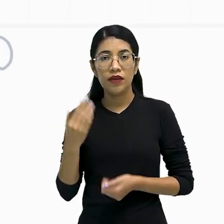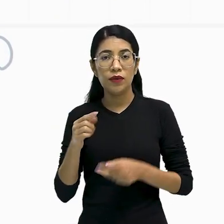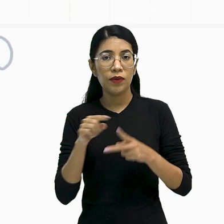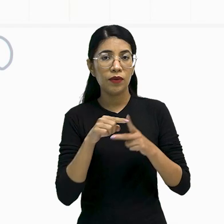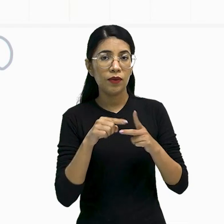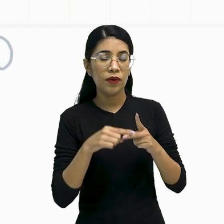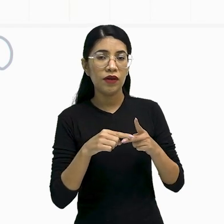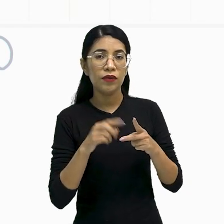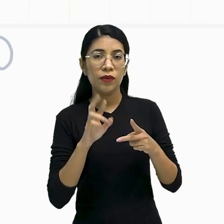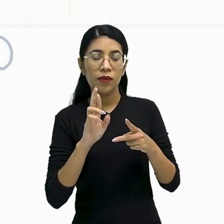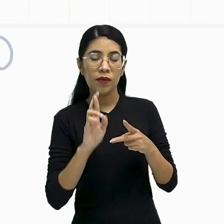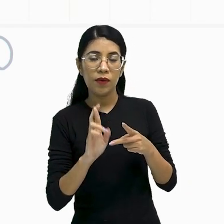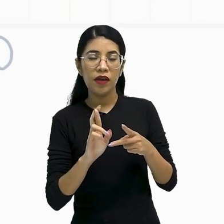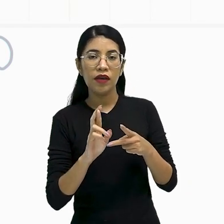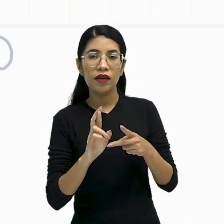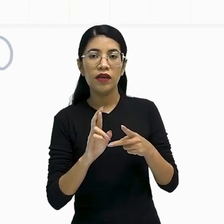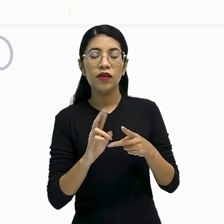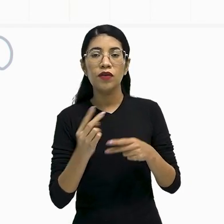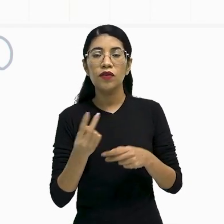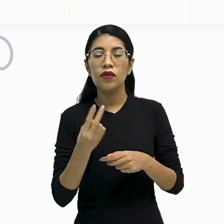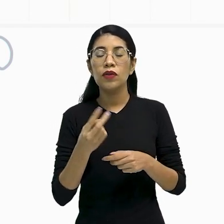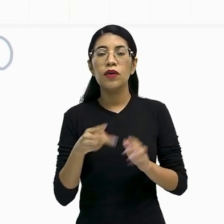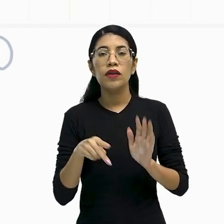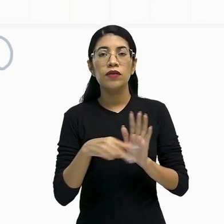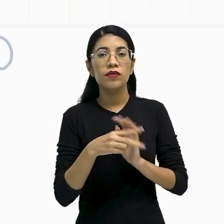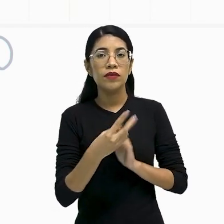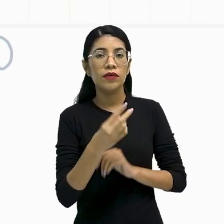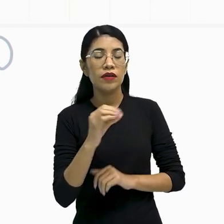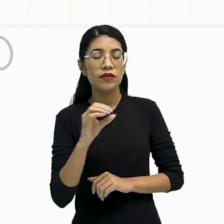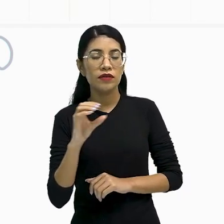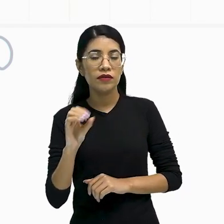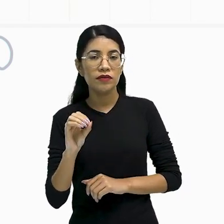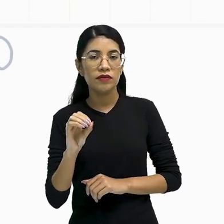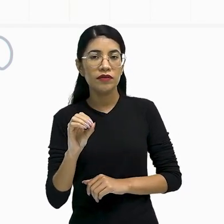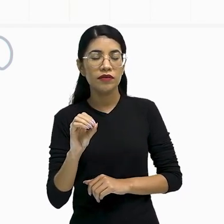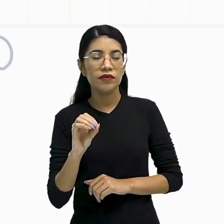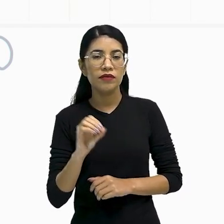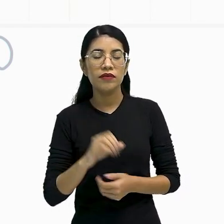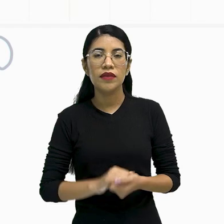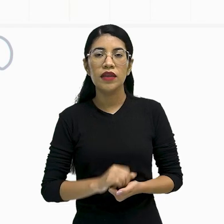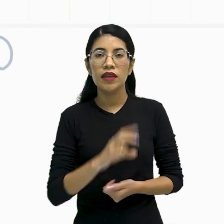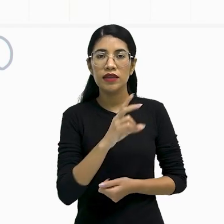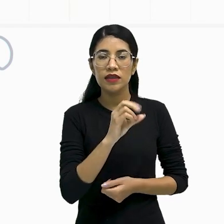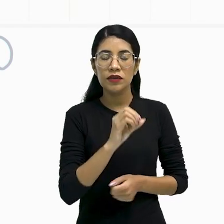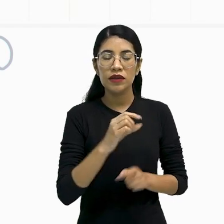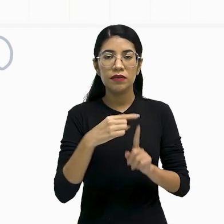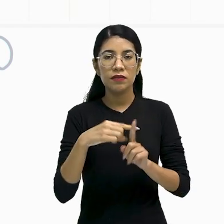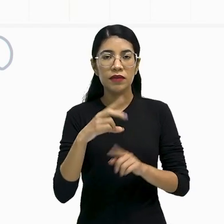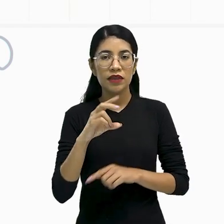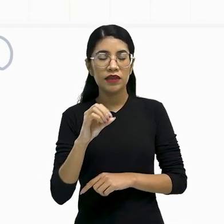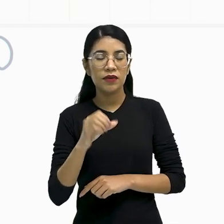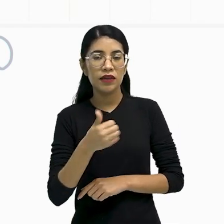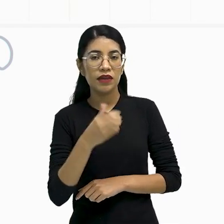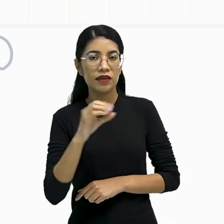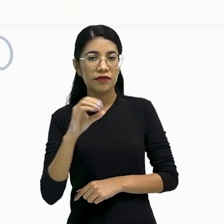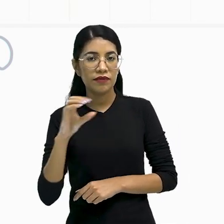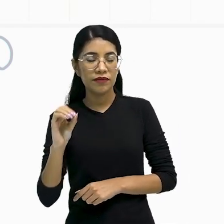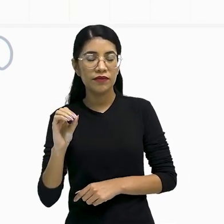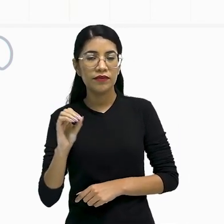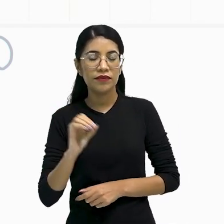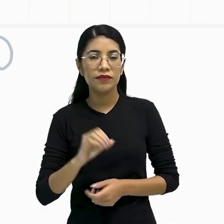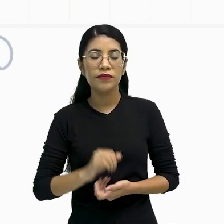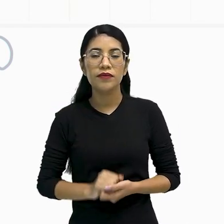ângulo R é igual a 100, né? Porque vai ser 50 mais 50, que vai dar 100 graus,